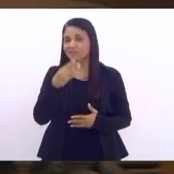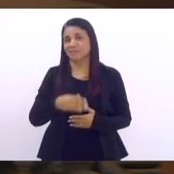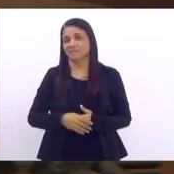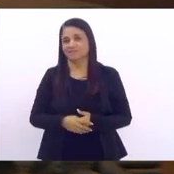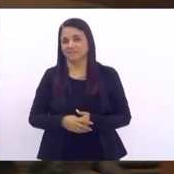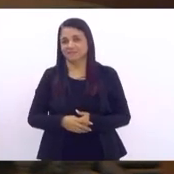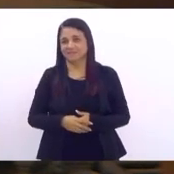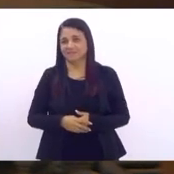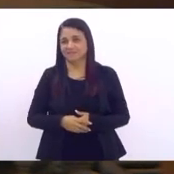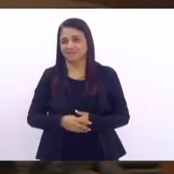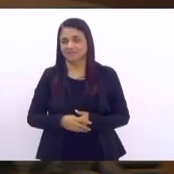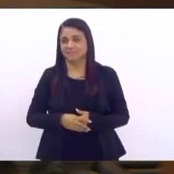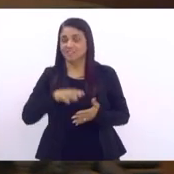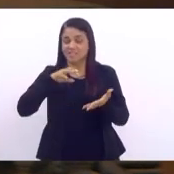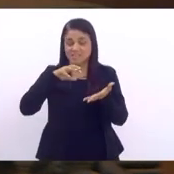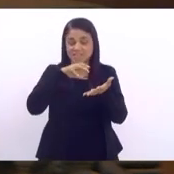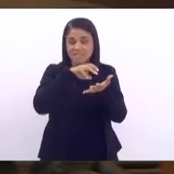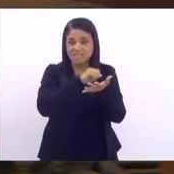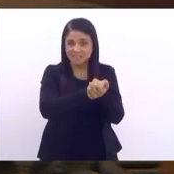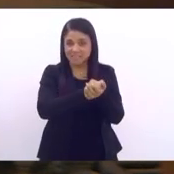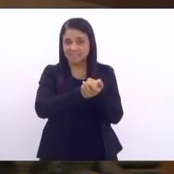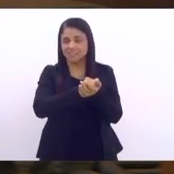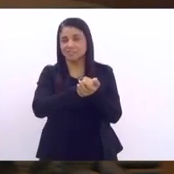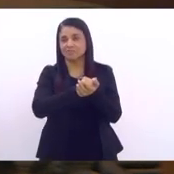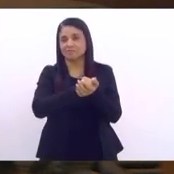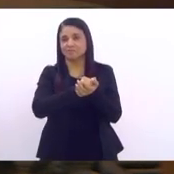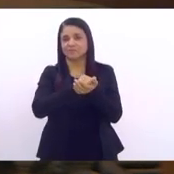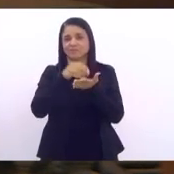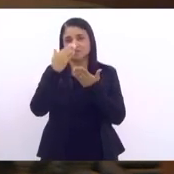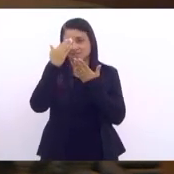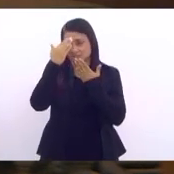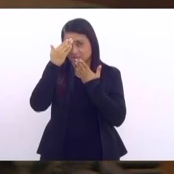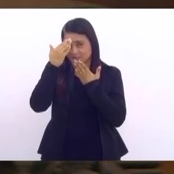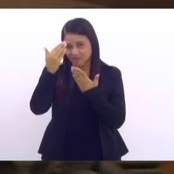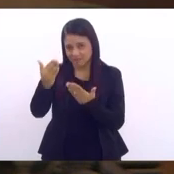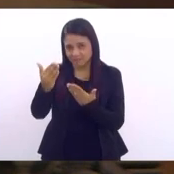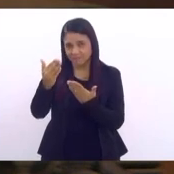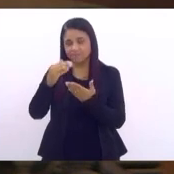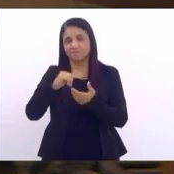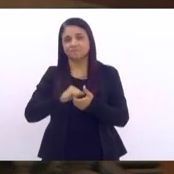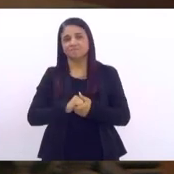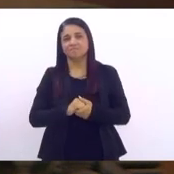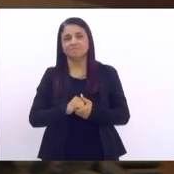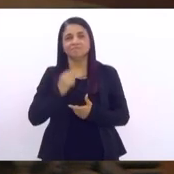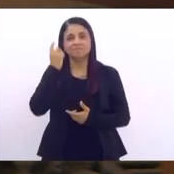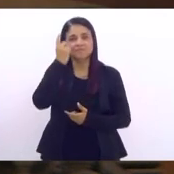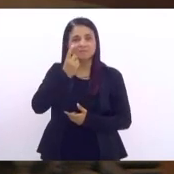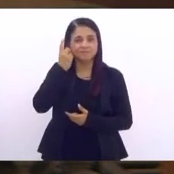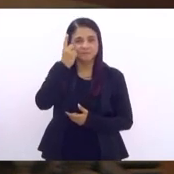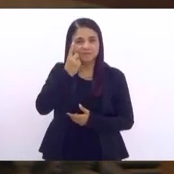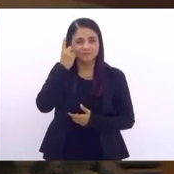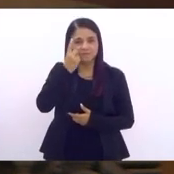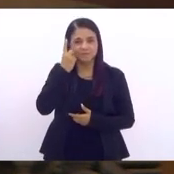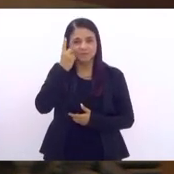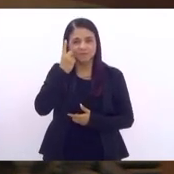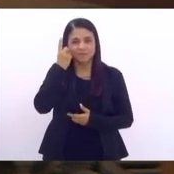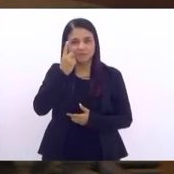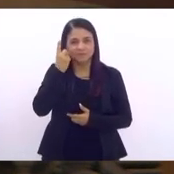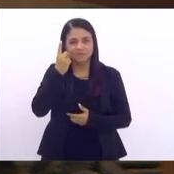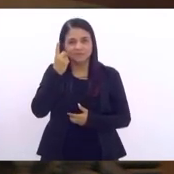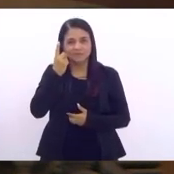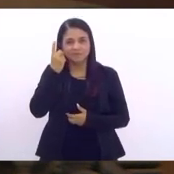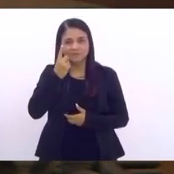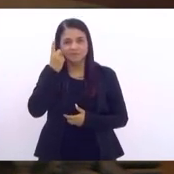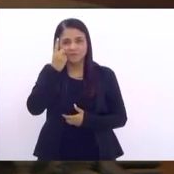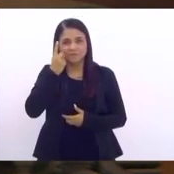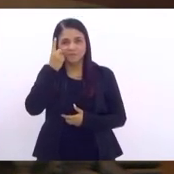registro e agradecer os deputados que, claro, votarão a